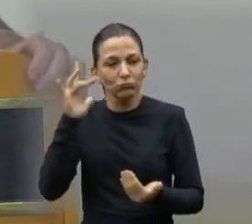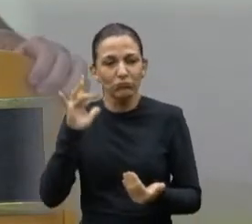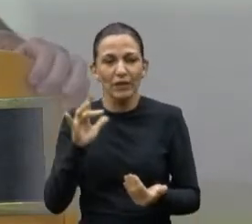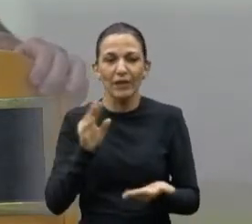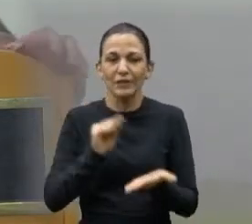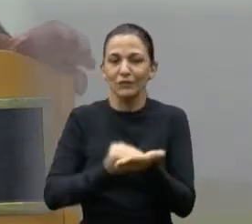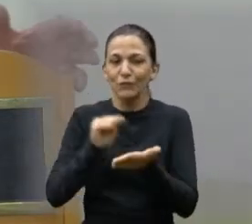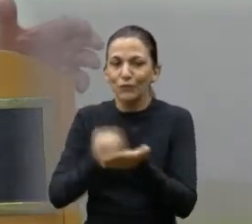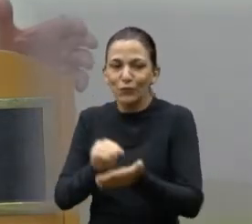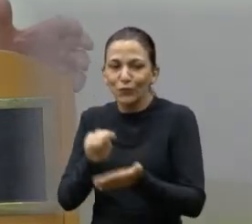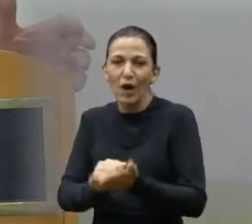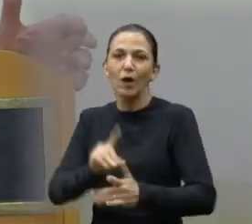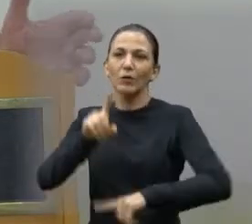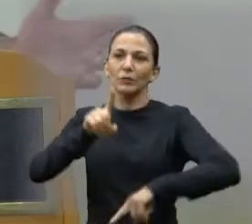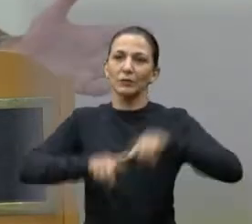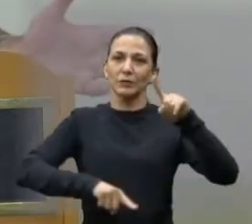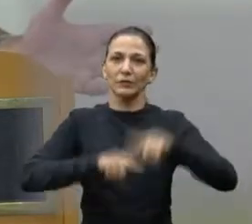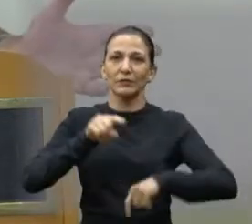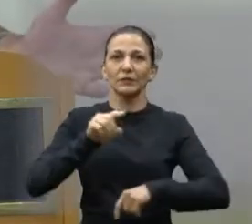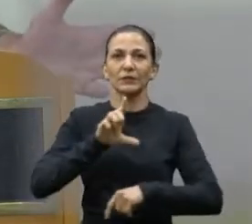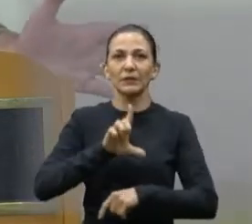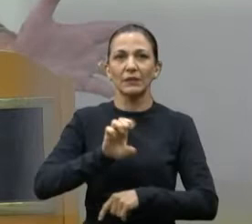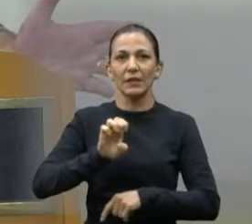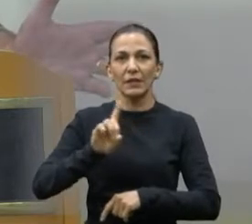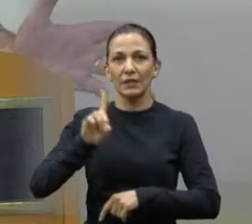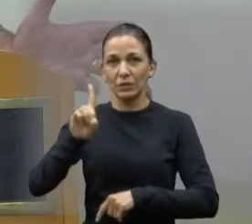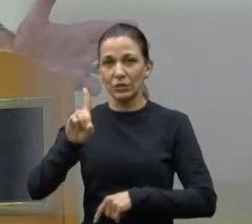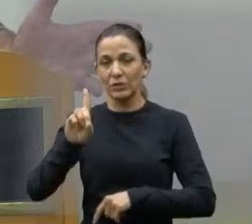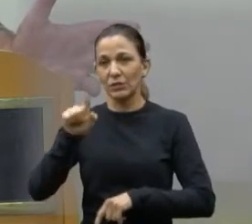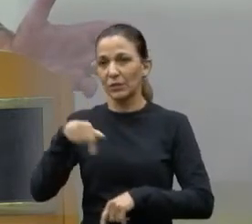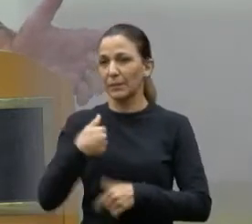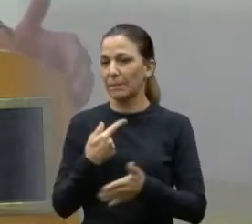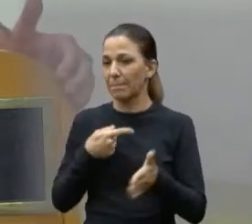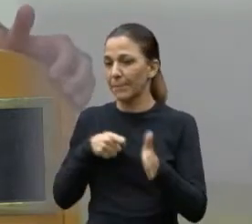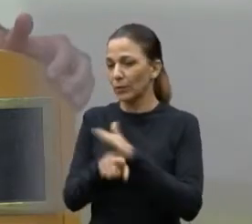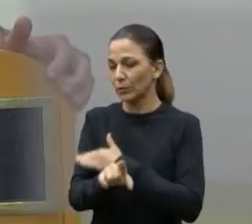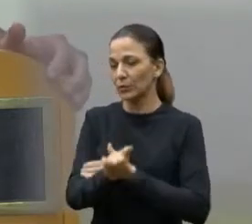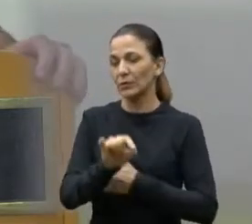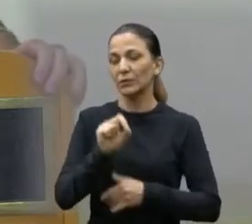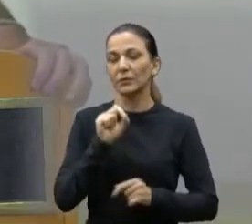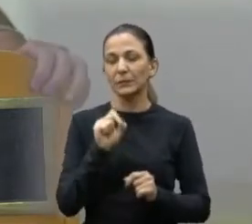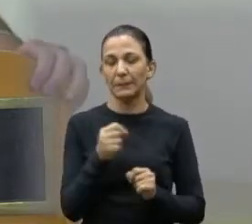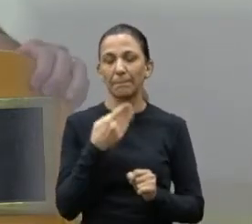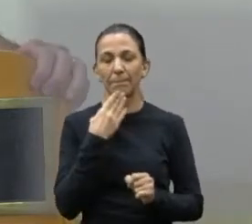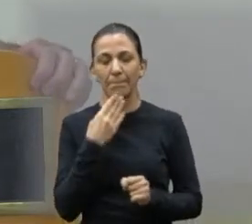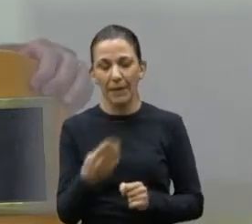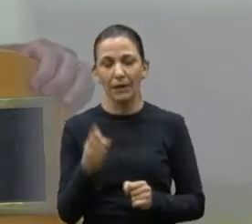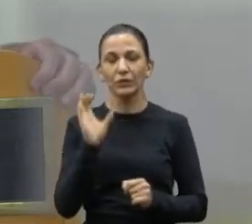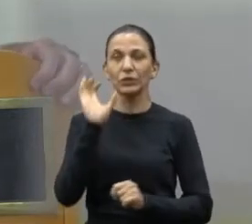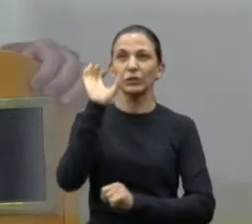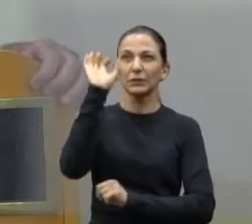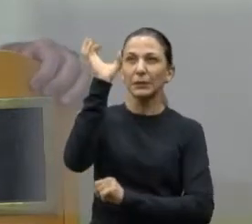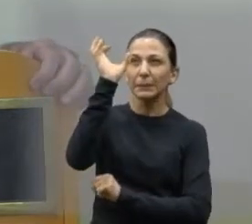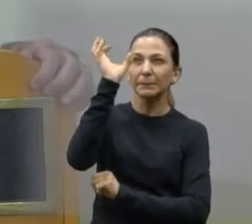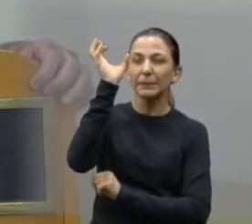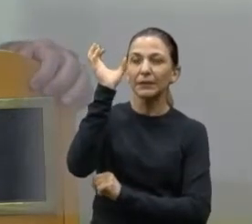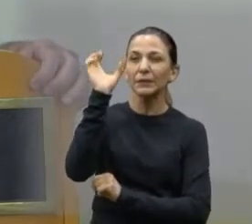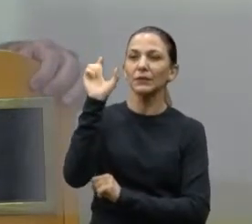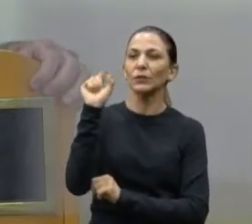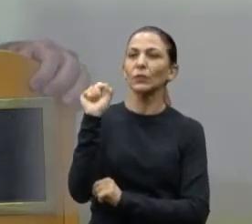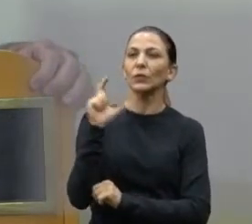falta estoque dele lâmpadas LED outro detalhe que se pergunta quando solicita-se uma substituição de lâmpada